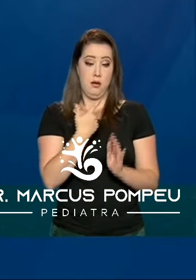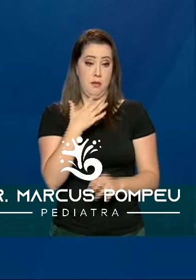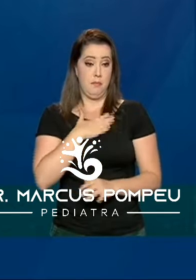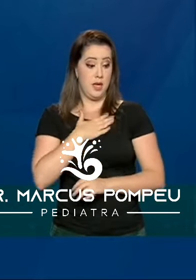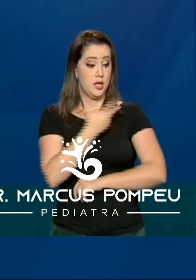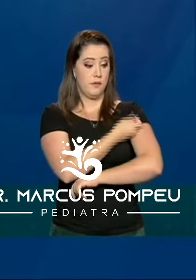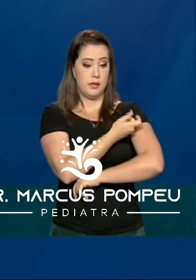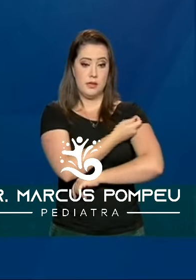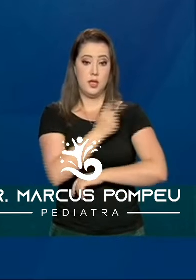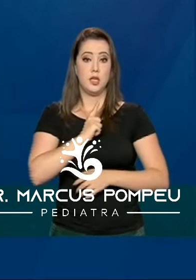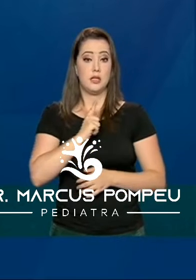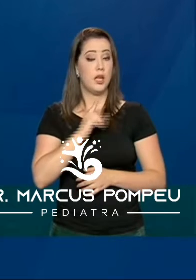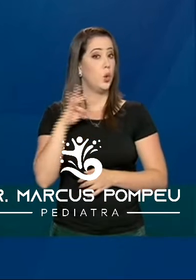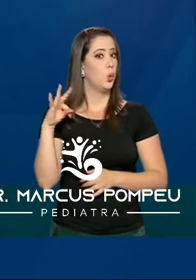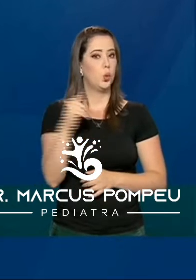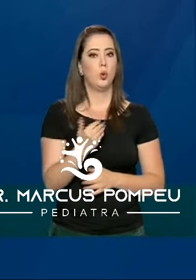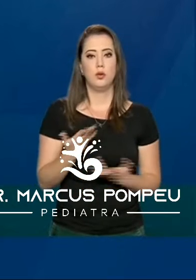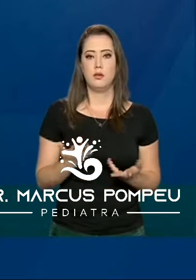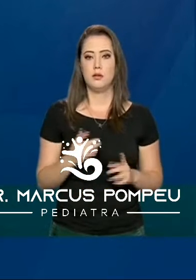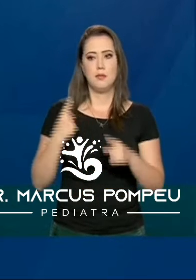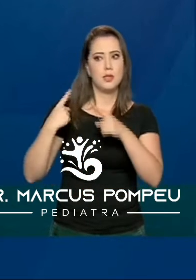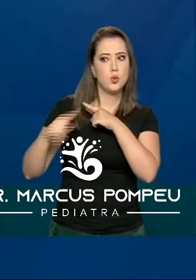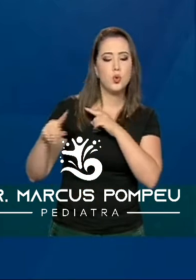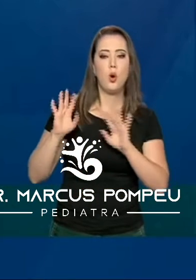vacinação. Mas eu sou contra